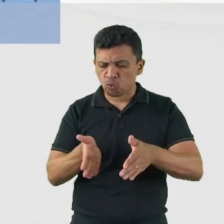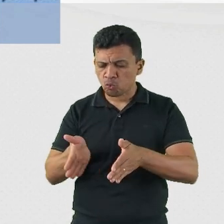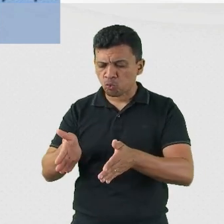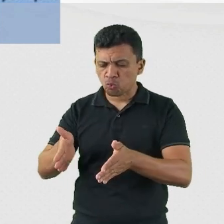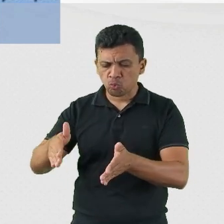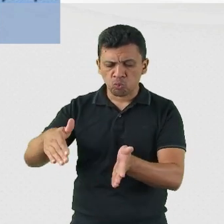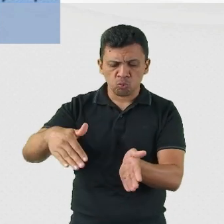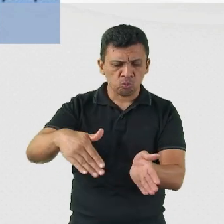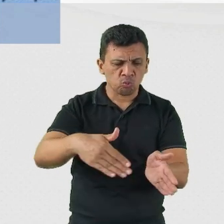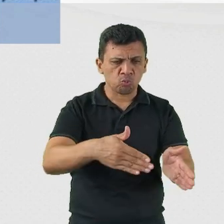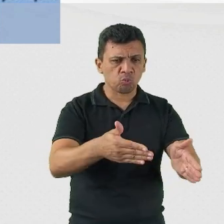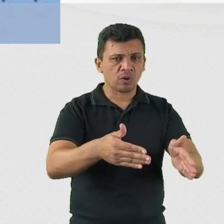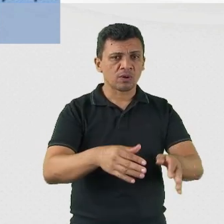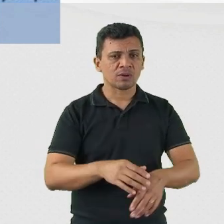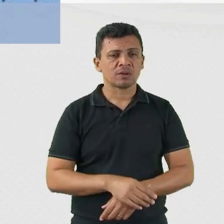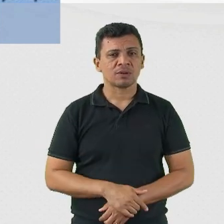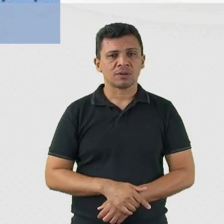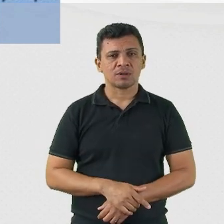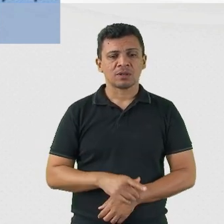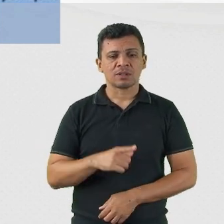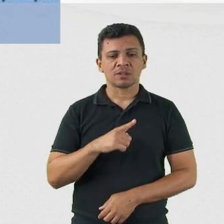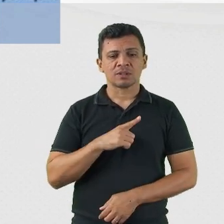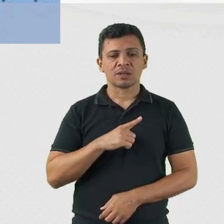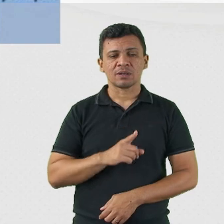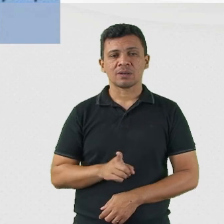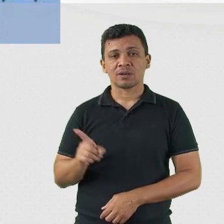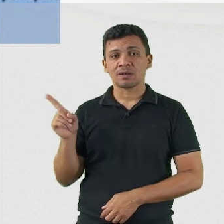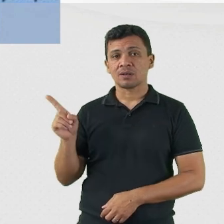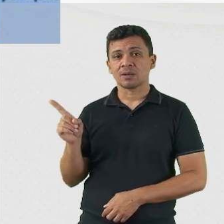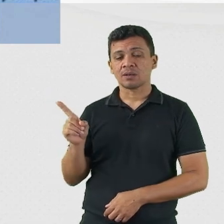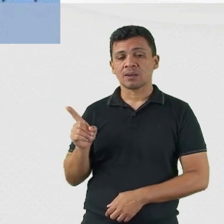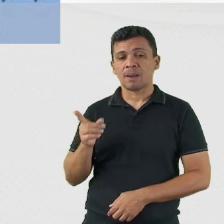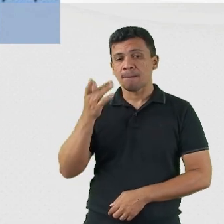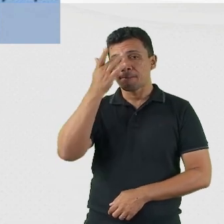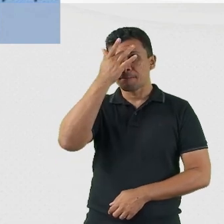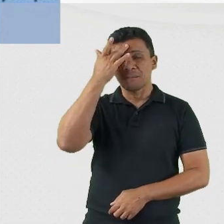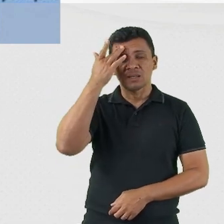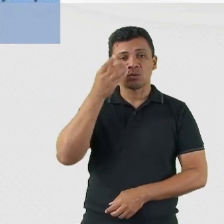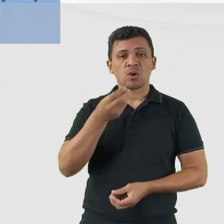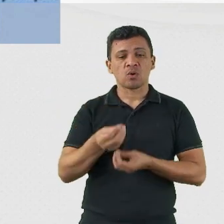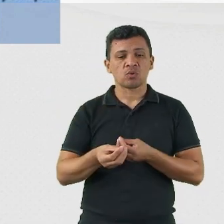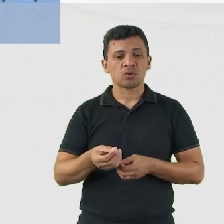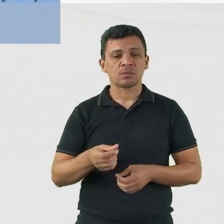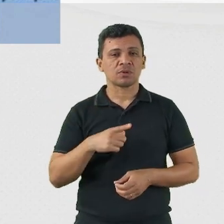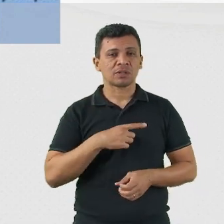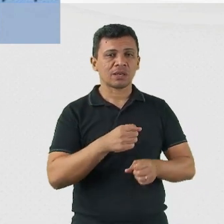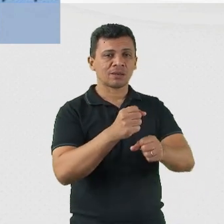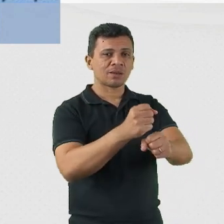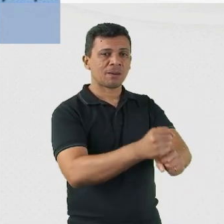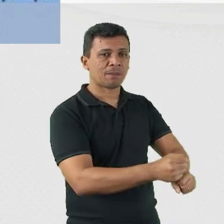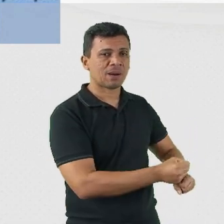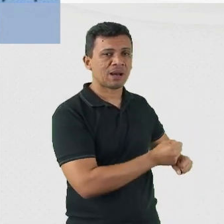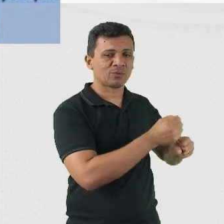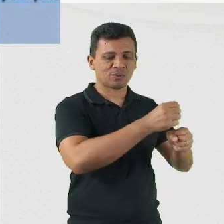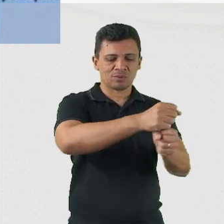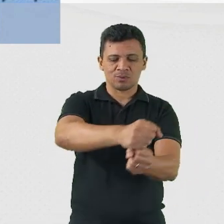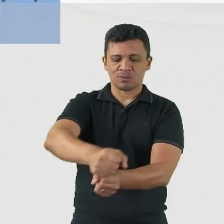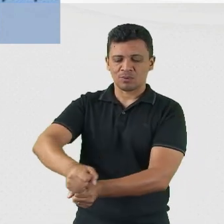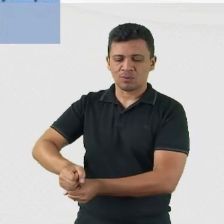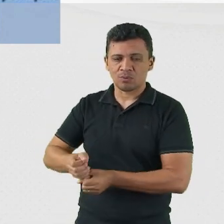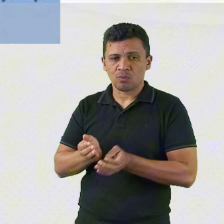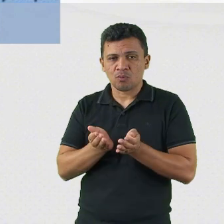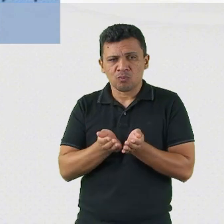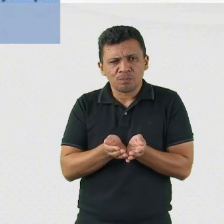called gôndolas. Então, ali a gente observa, algumas pessoas viajam em barcos pequenos ou